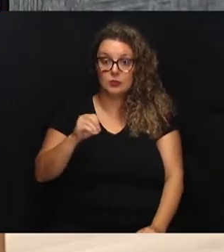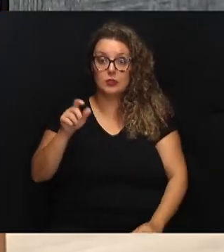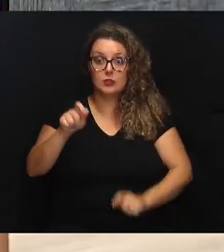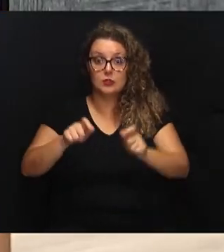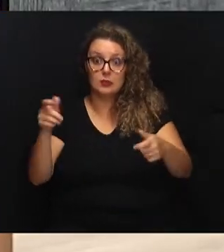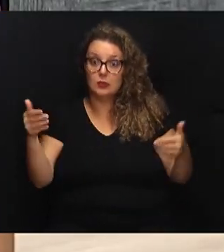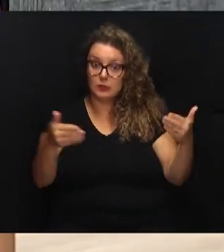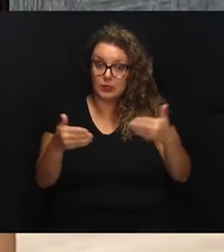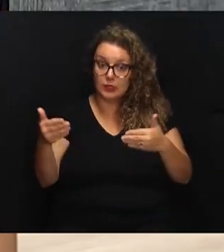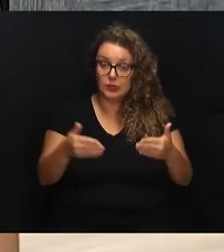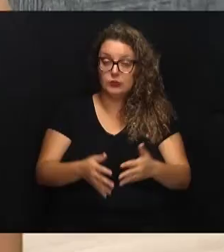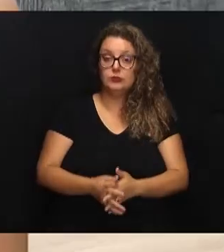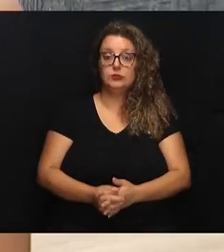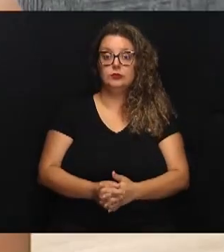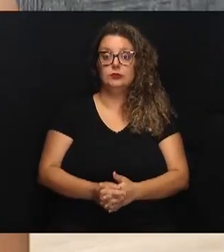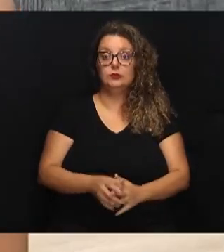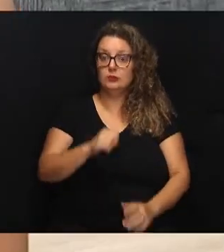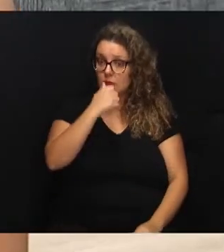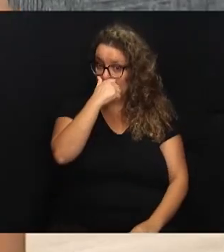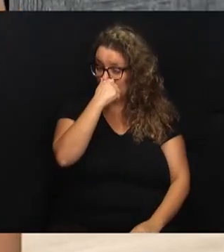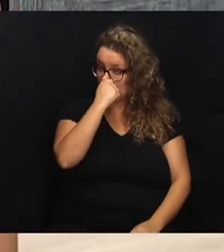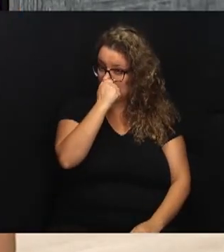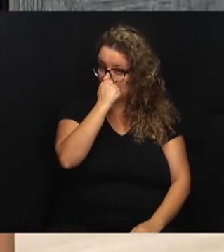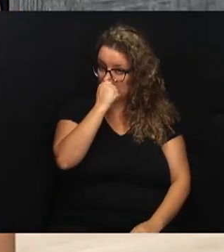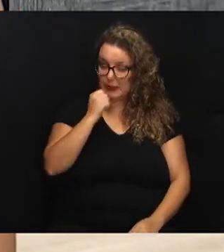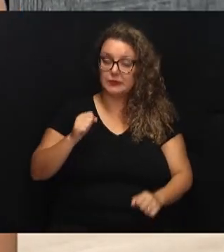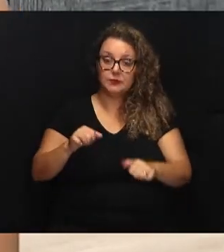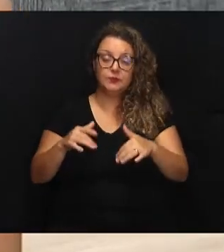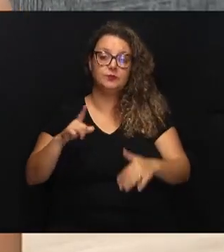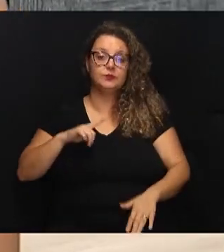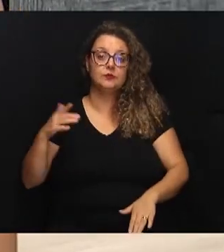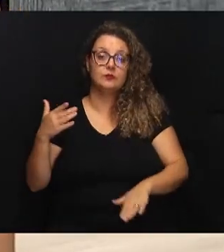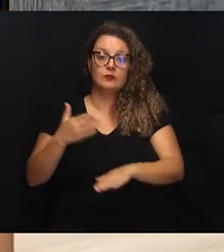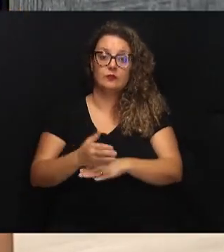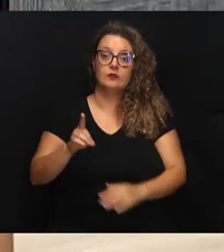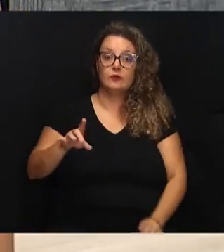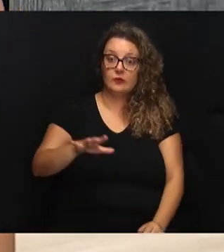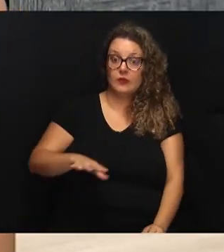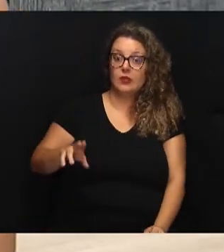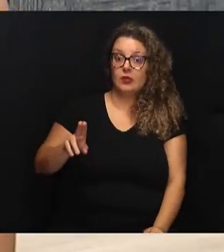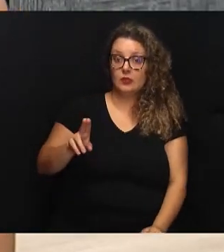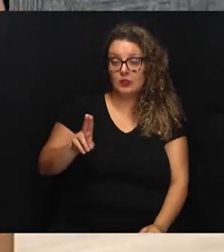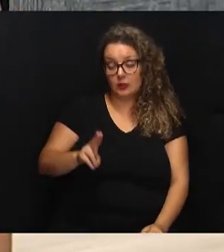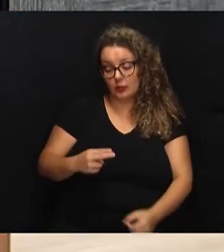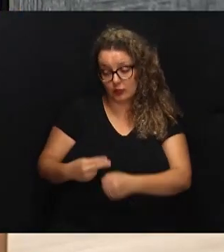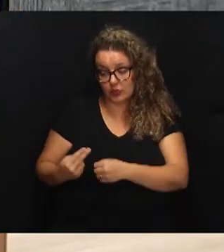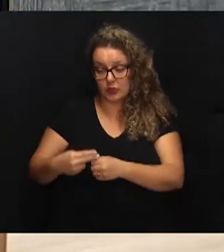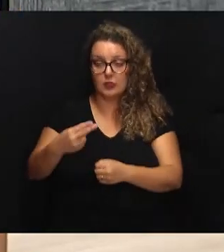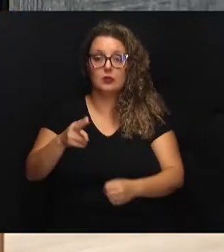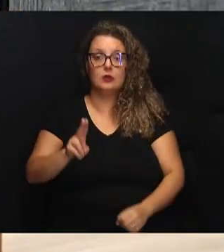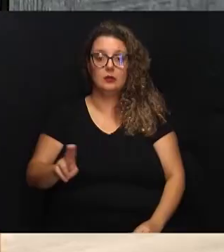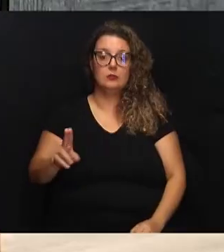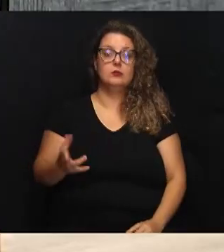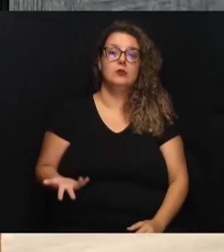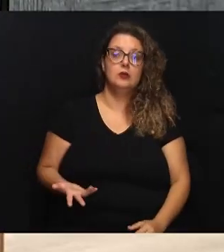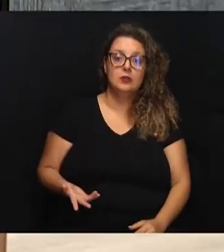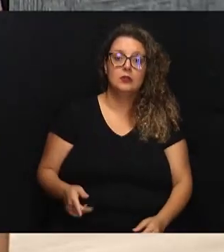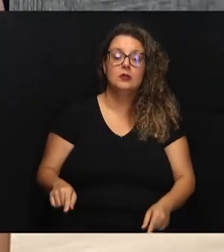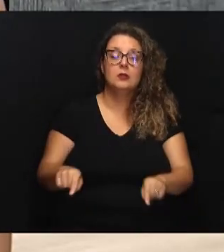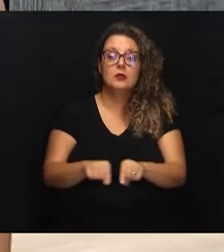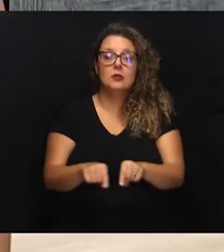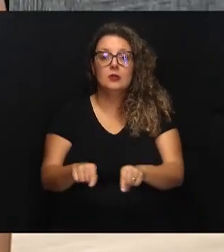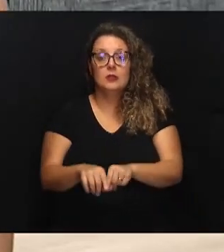participaram, e essa audiência contou com a participação da direção da Unicamp, da diretoria executiva da área da saúde da